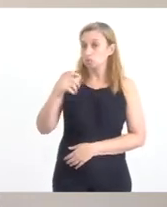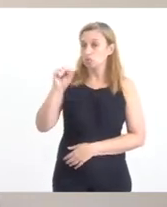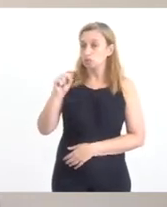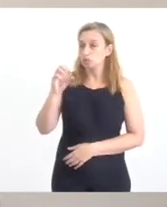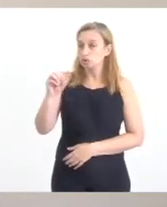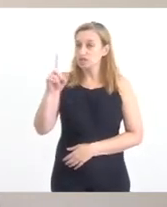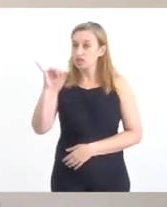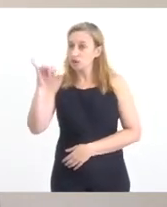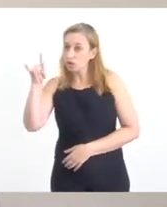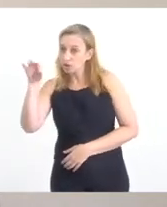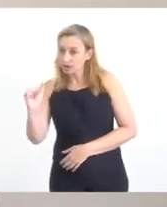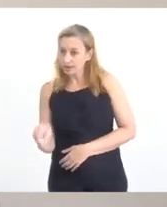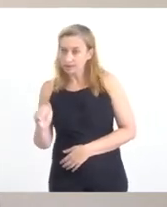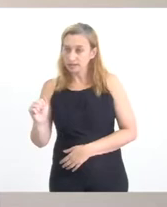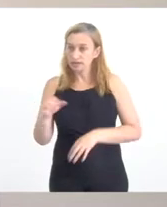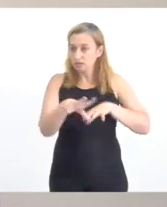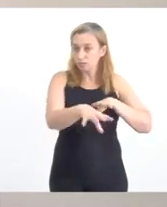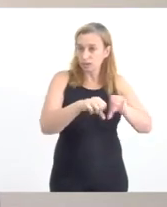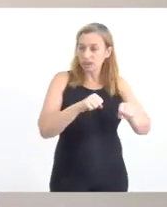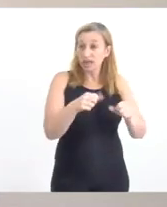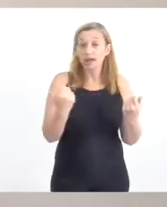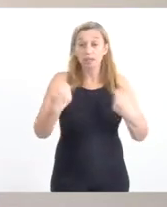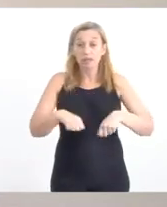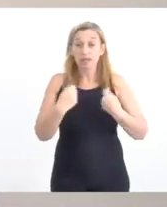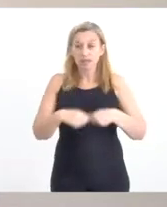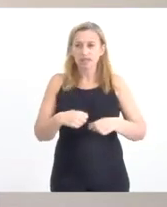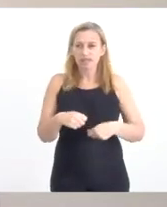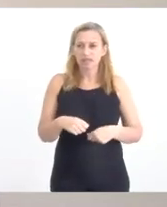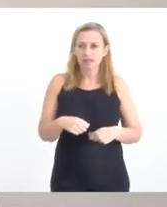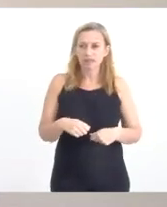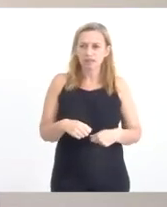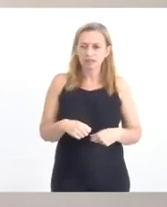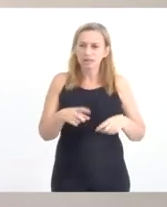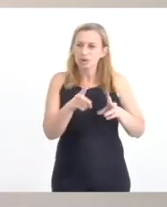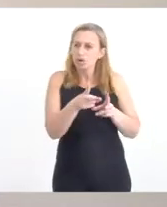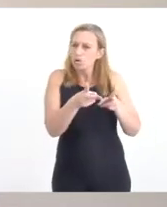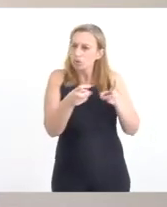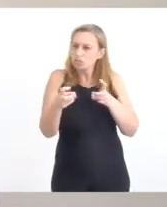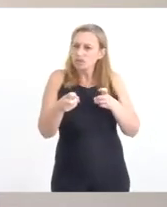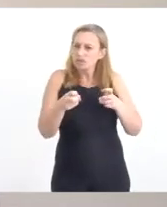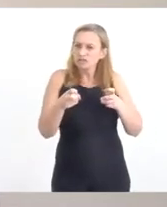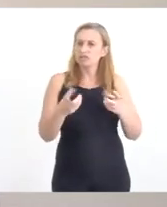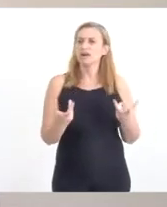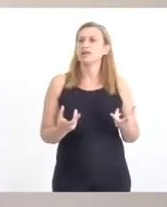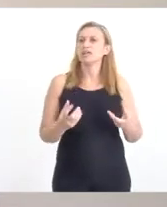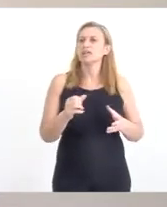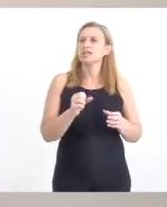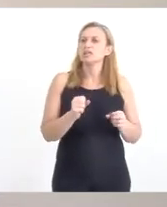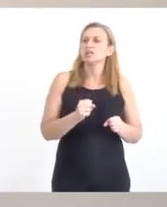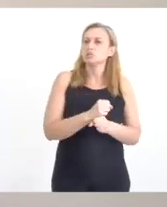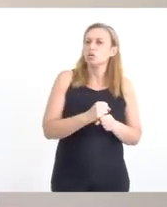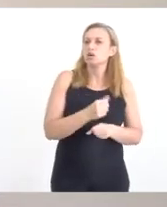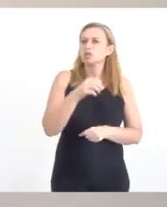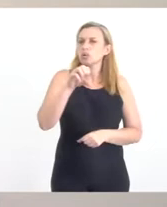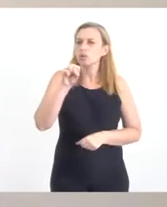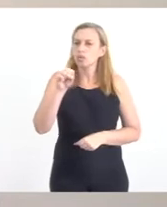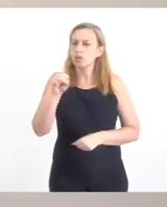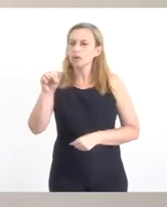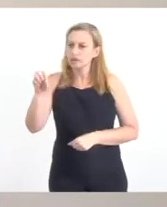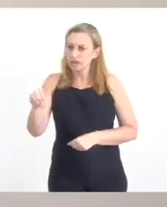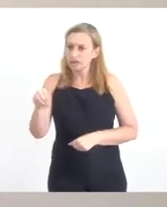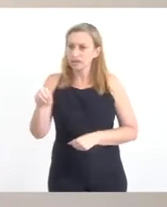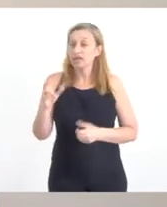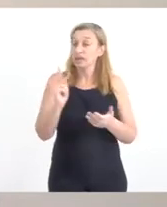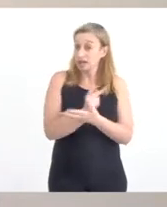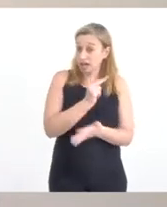formação e é preciso fazer uma Mea culpa pela minha categoria e na década de 80 junto cometer um erro